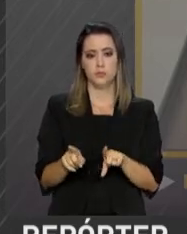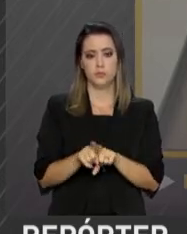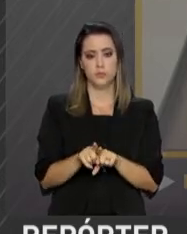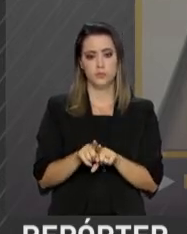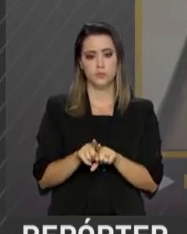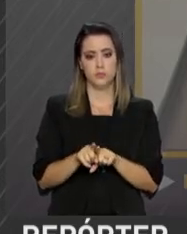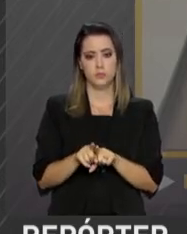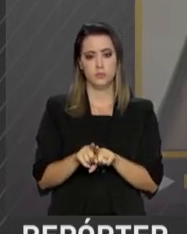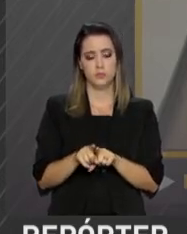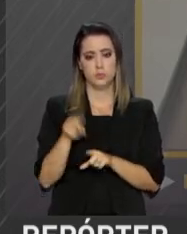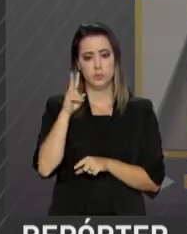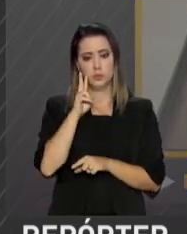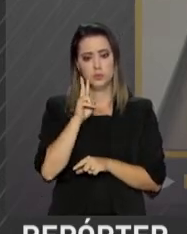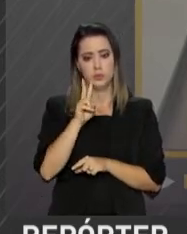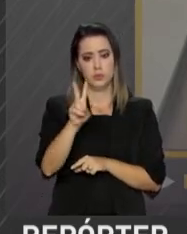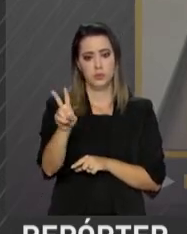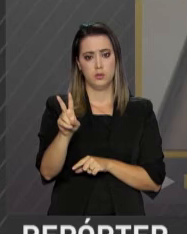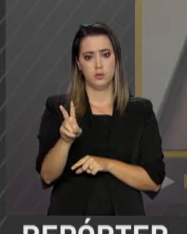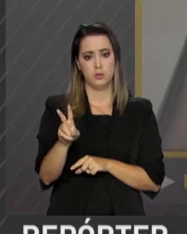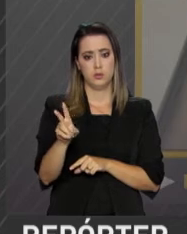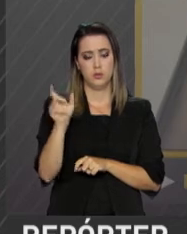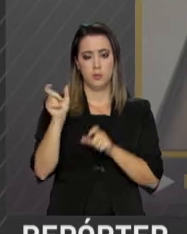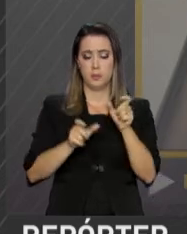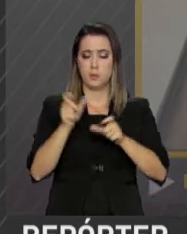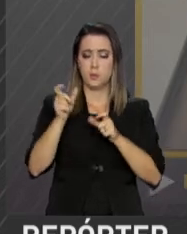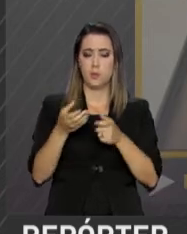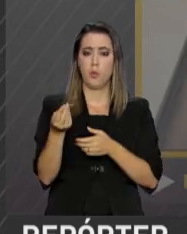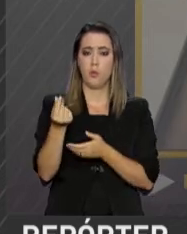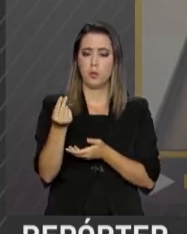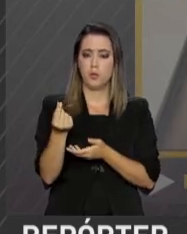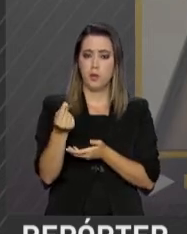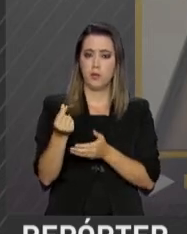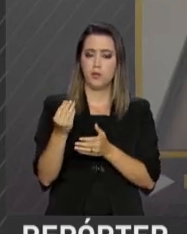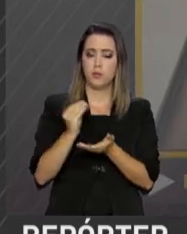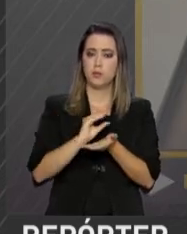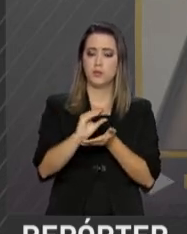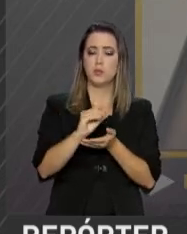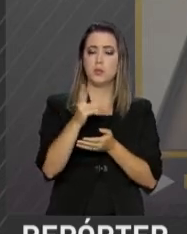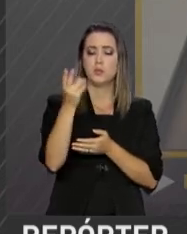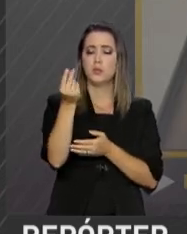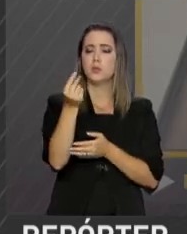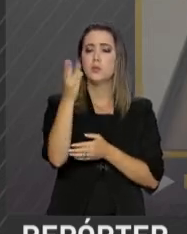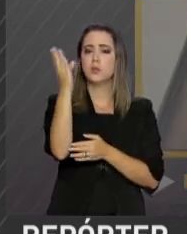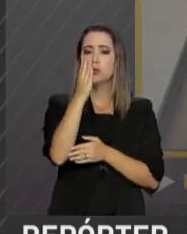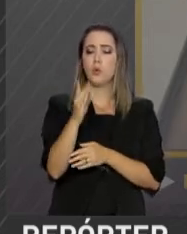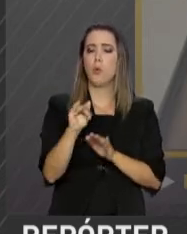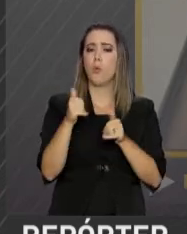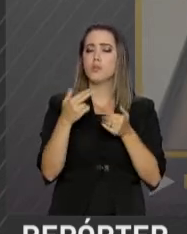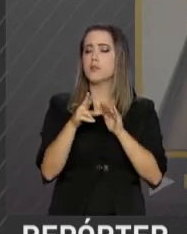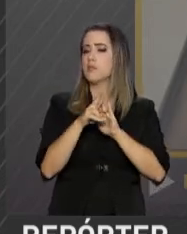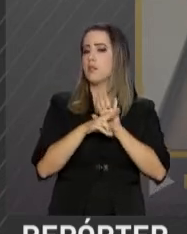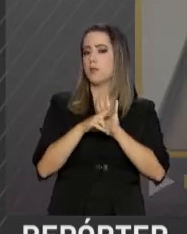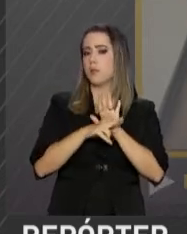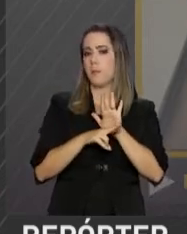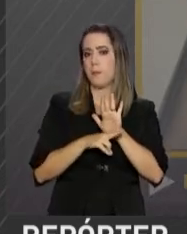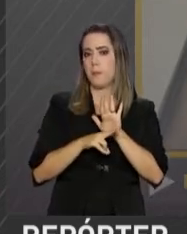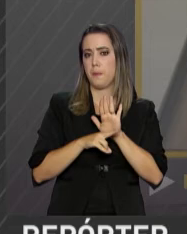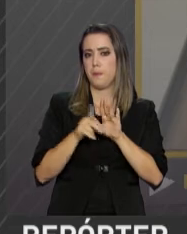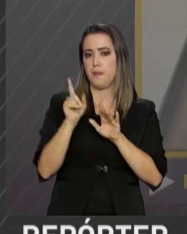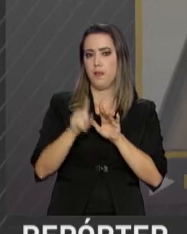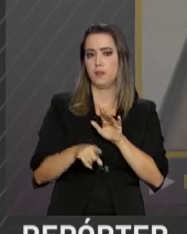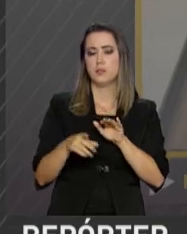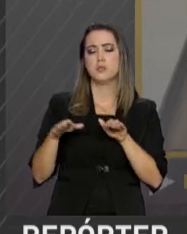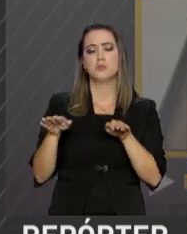uma visão para o investidor uma visão de quais são as regras do jogo ela não